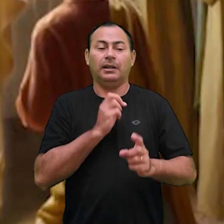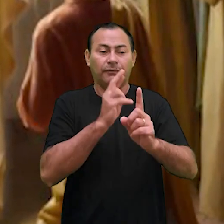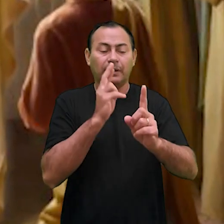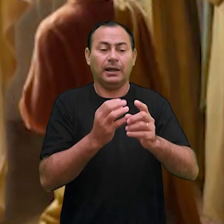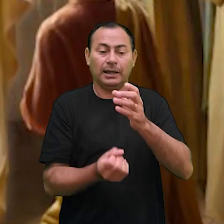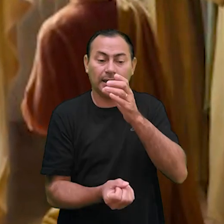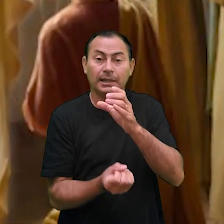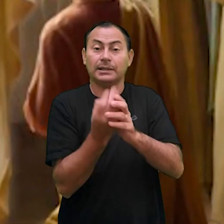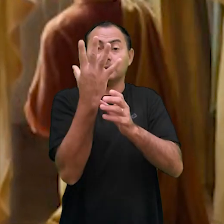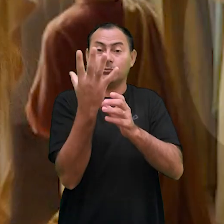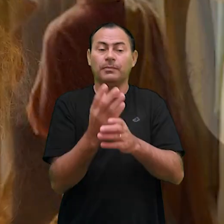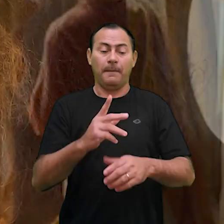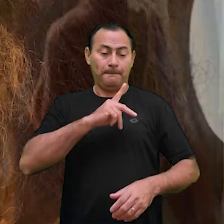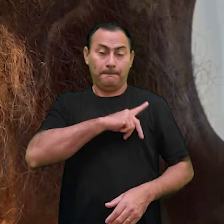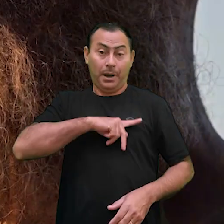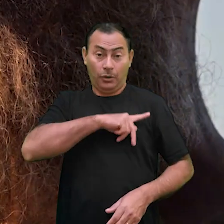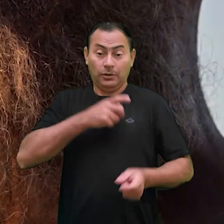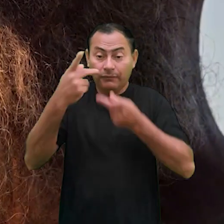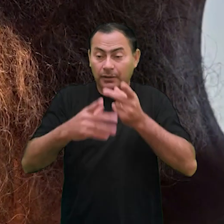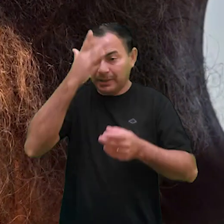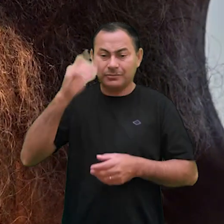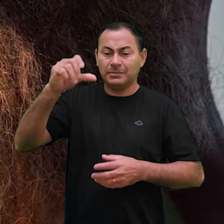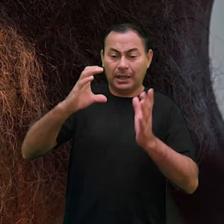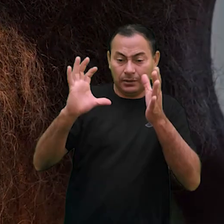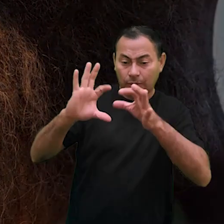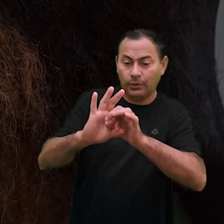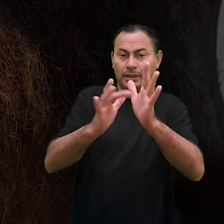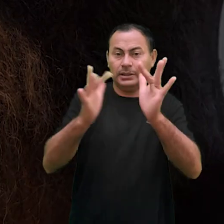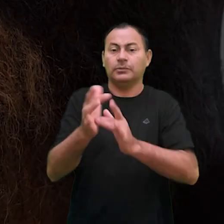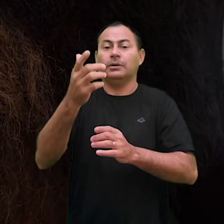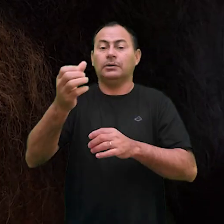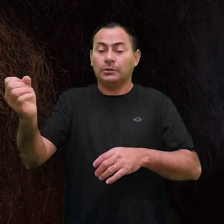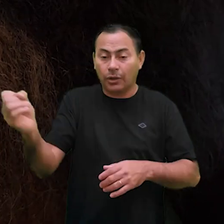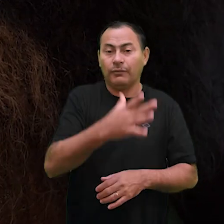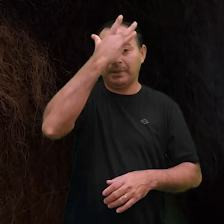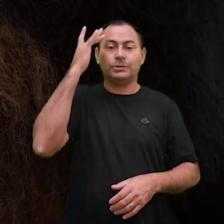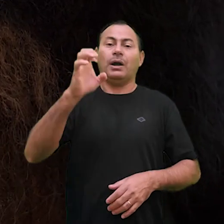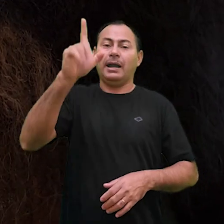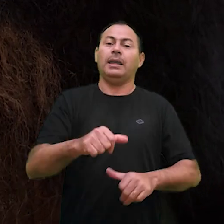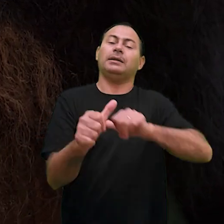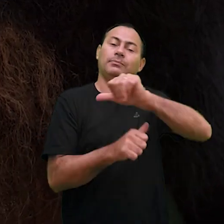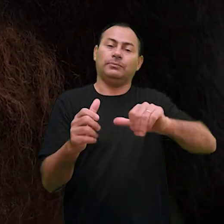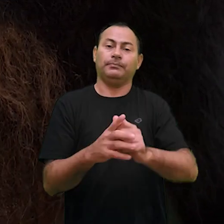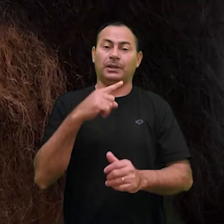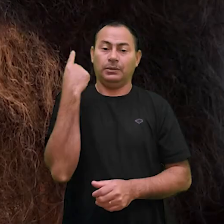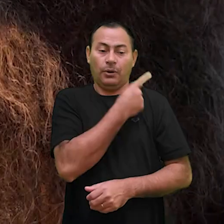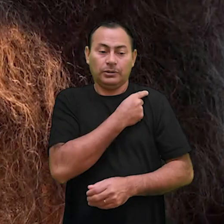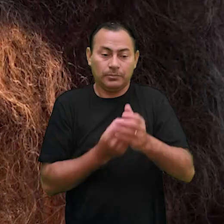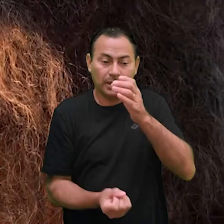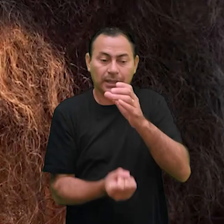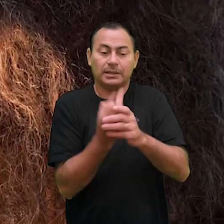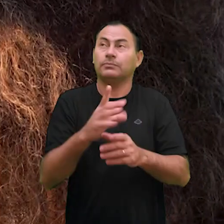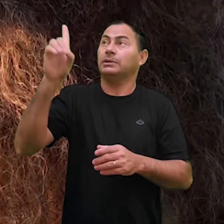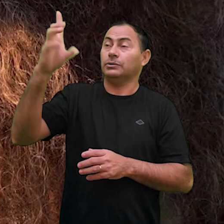novo nascimento, eles se referiram à criação. Paulo diz: se alguém está em Cristo, nova criatura é. E